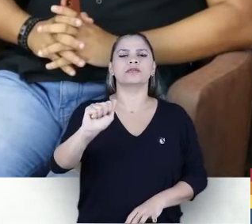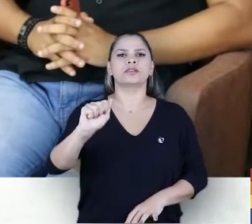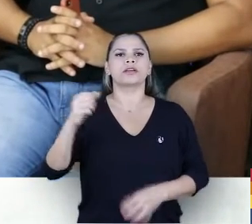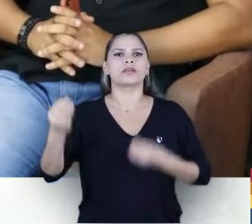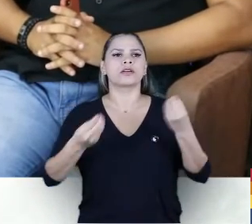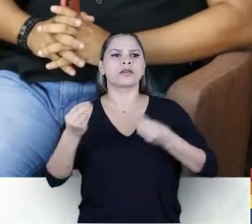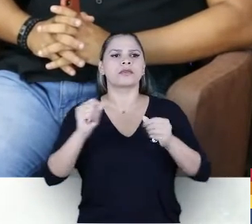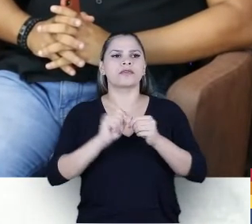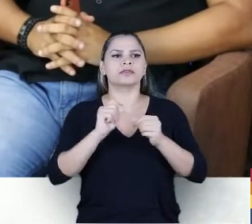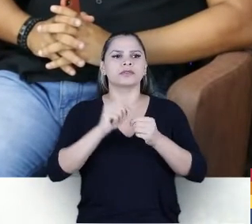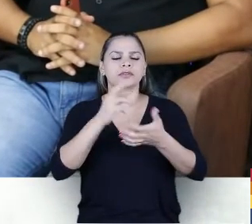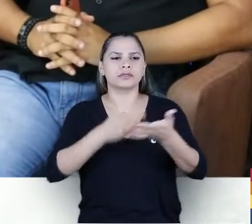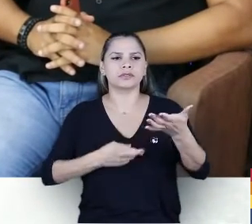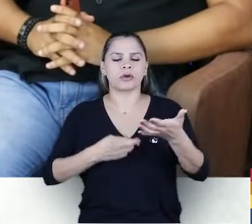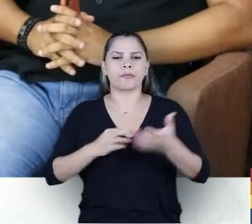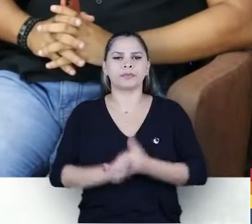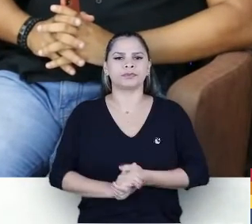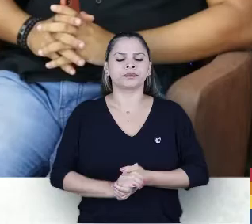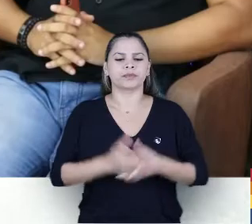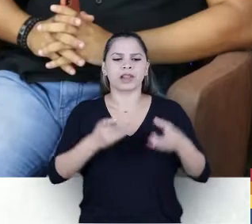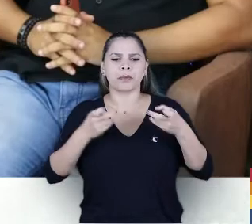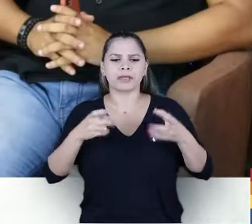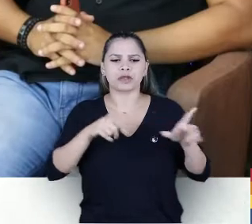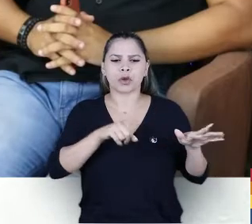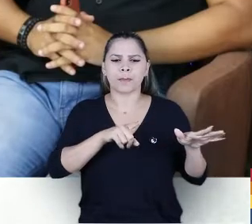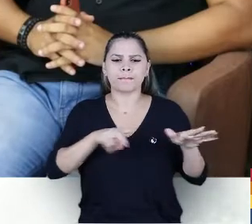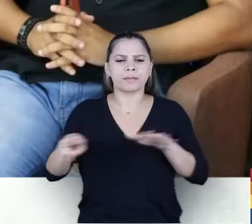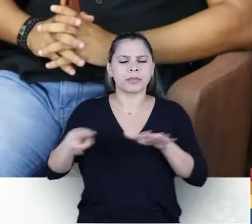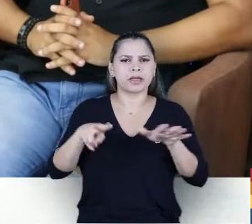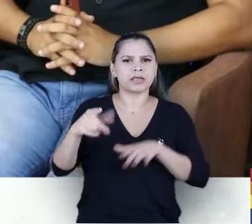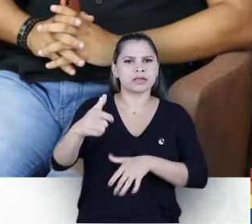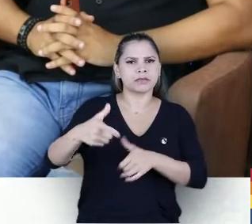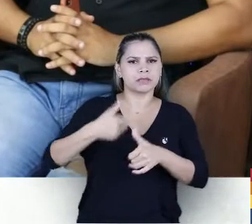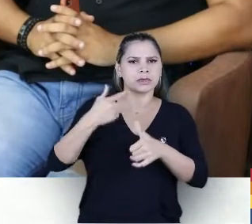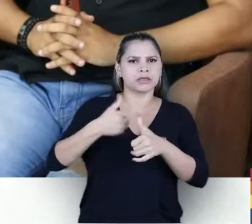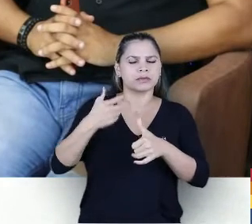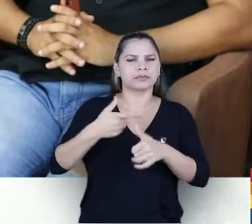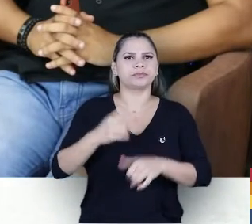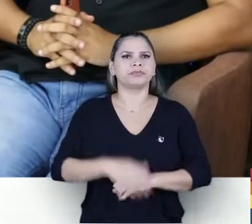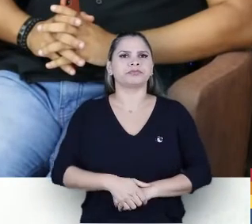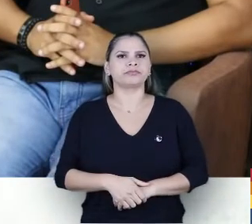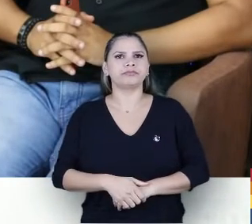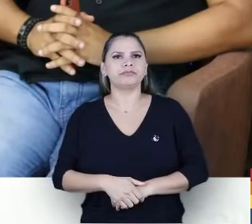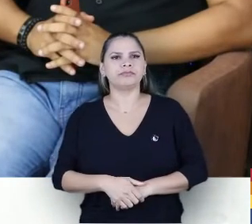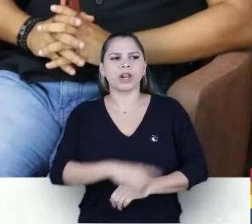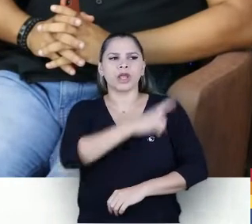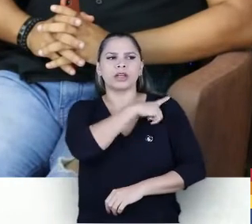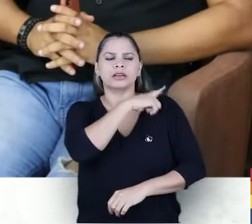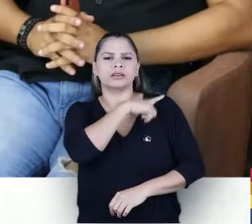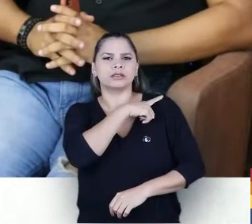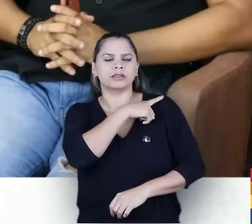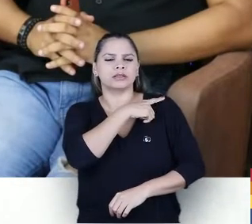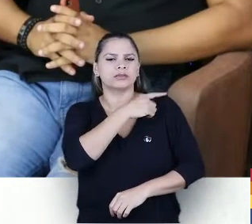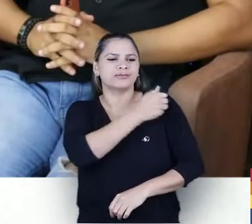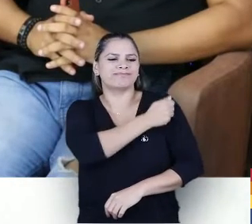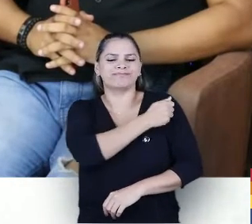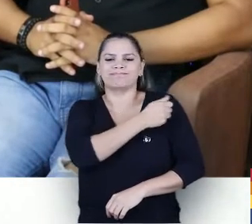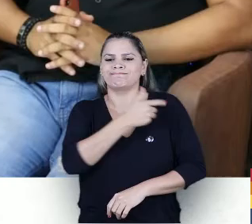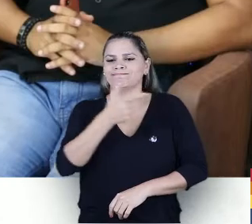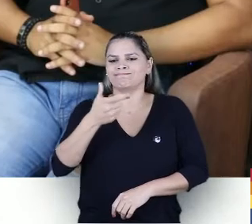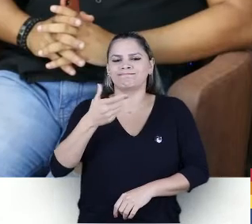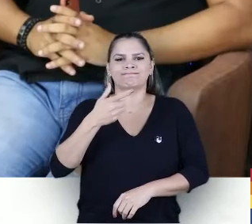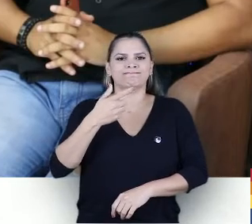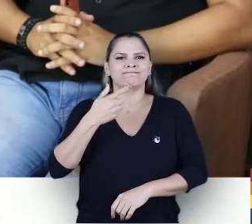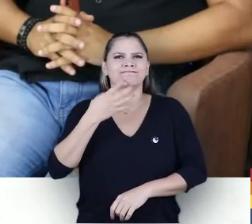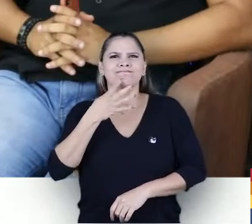eletiva que era repertório para redação. Eu percebi, ao entrar na primeira semana de aula, que a